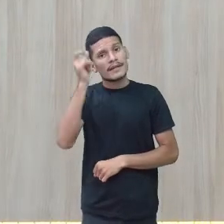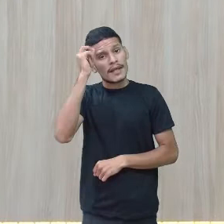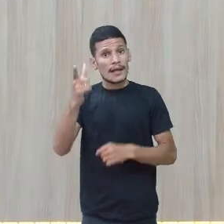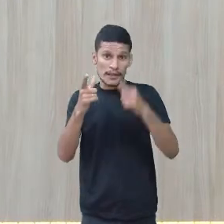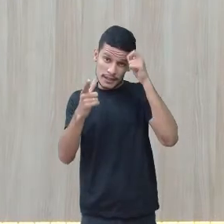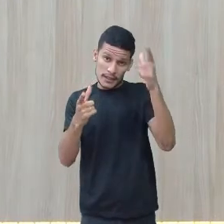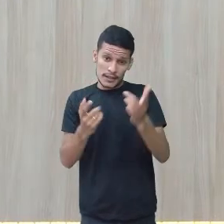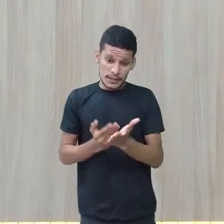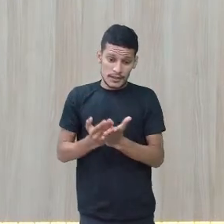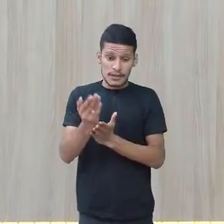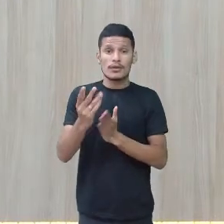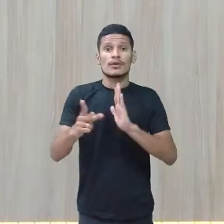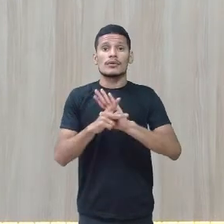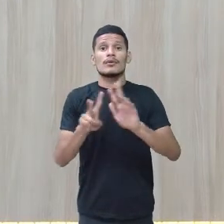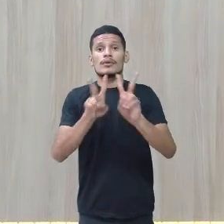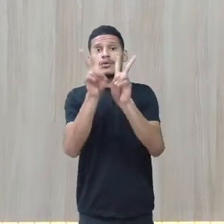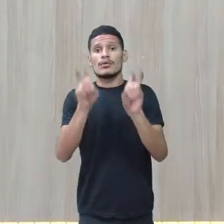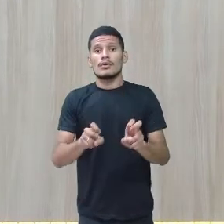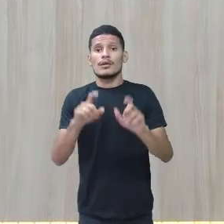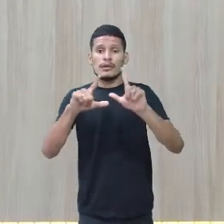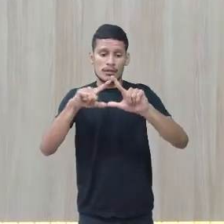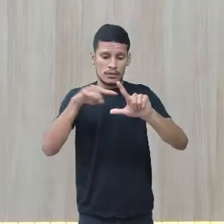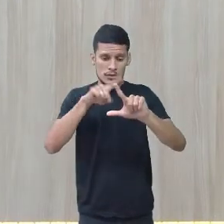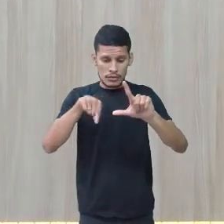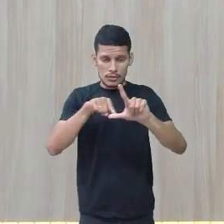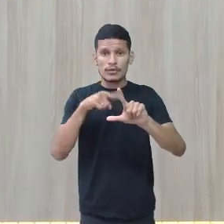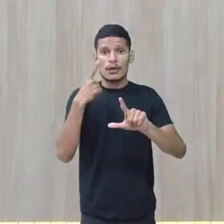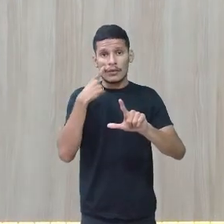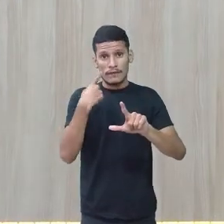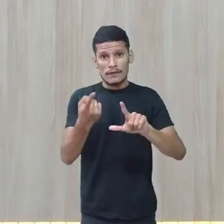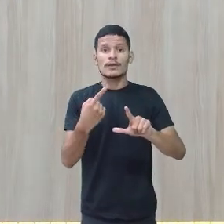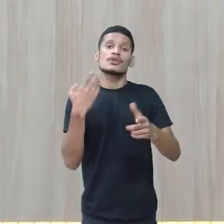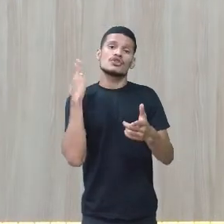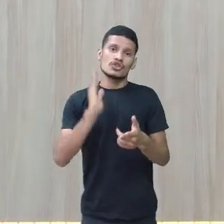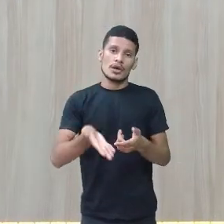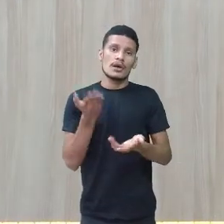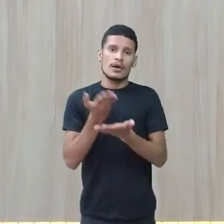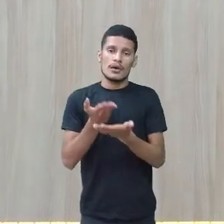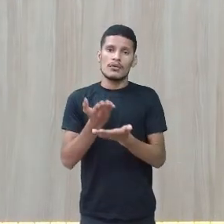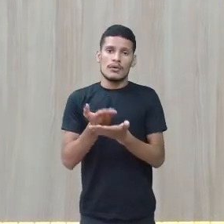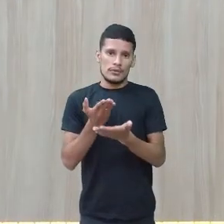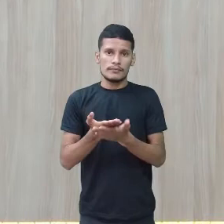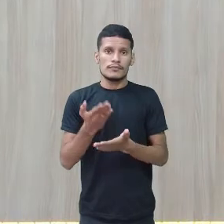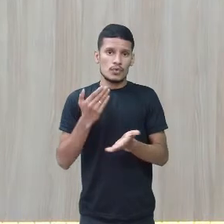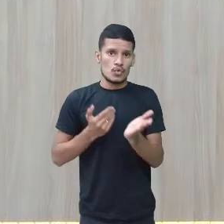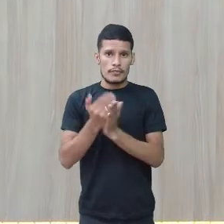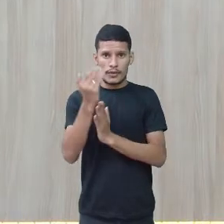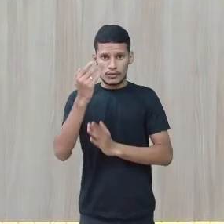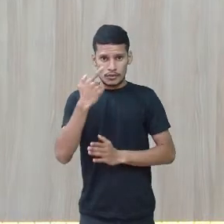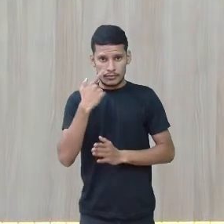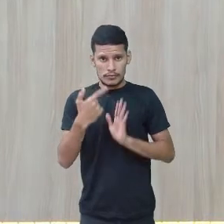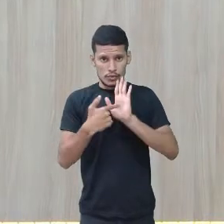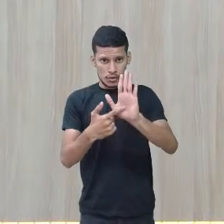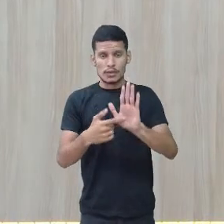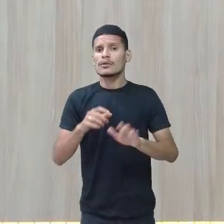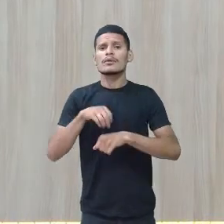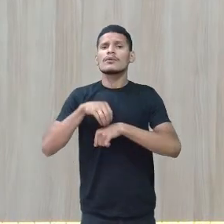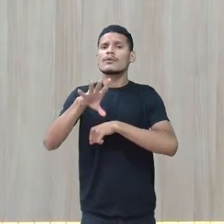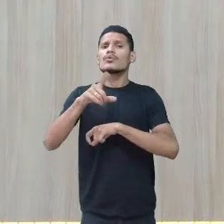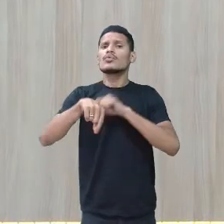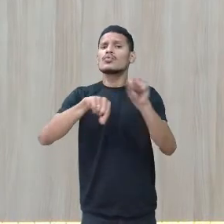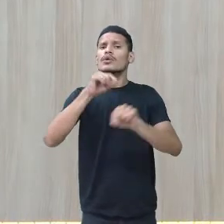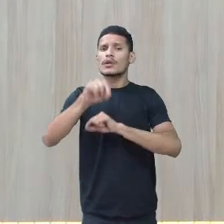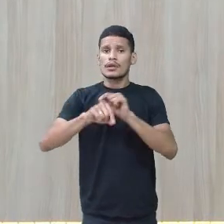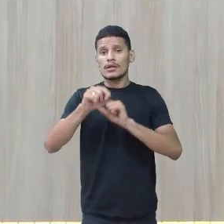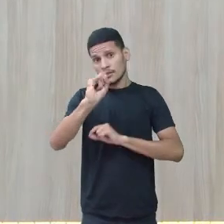iniciais dos triângulos que foram vistas naquelas aulas que eu apresentei lá no comecinho. O que eu recomendo? Que você dê uma olhadinha. Se foi